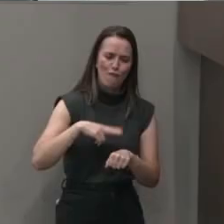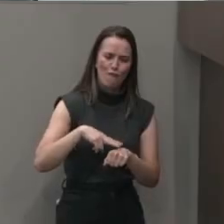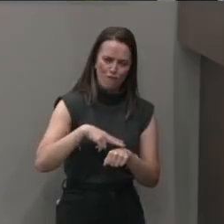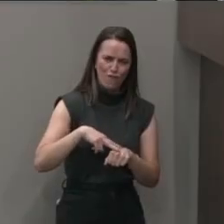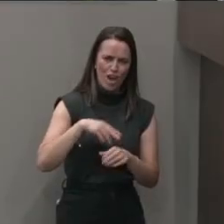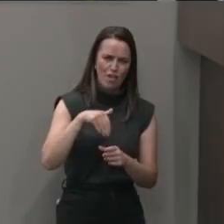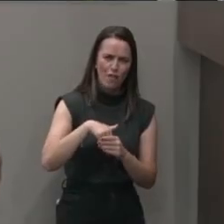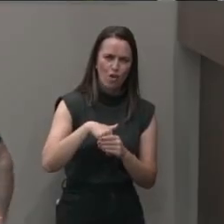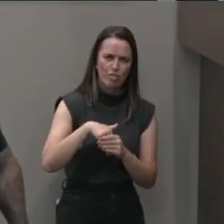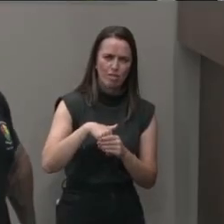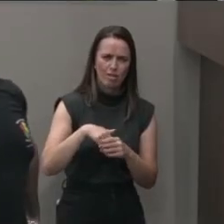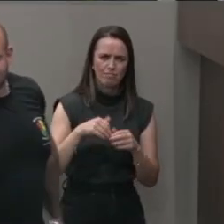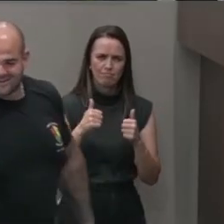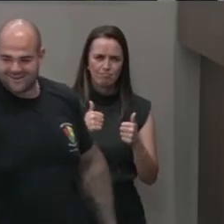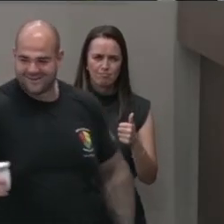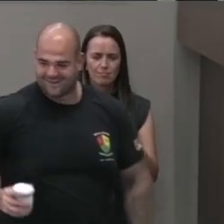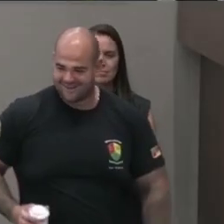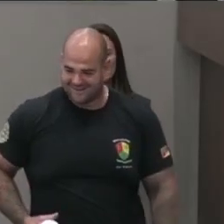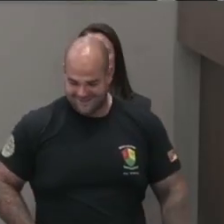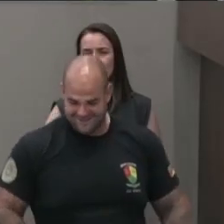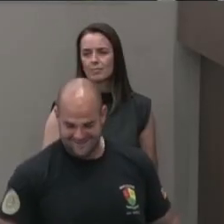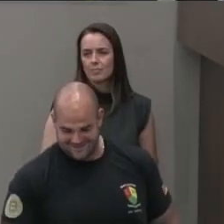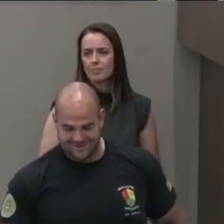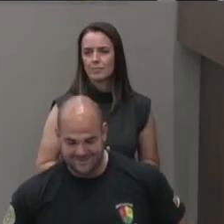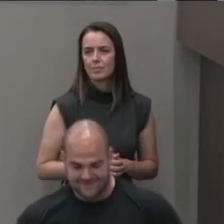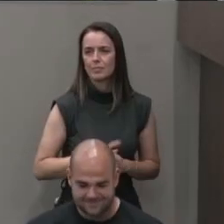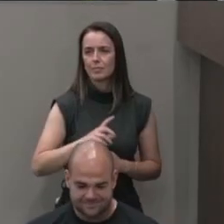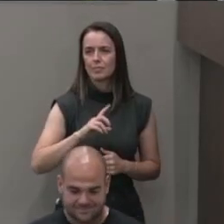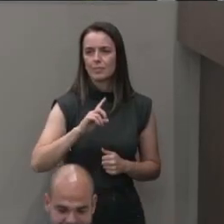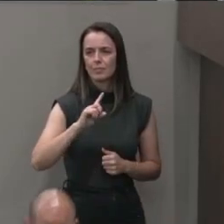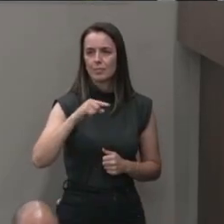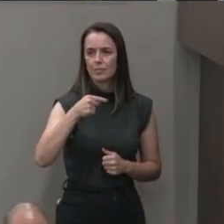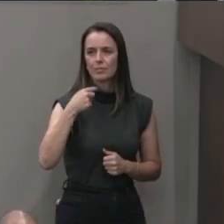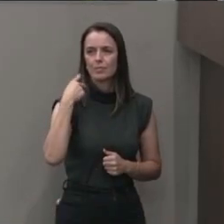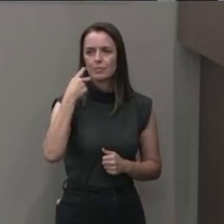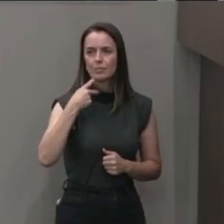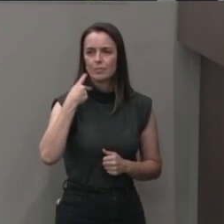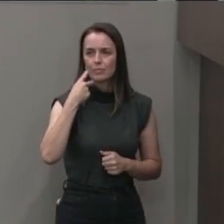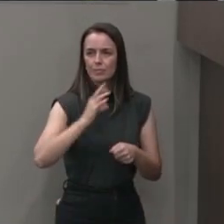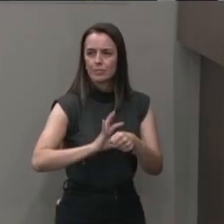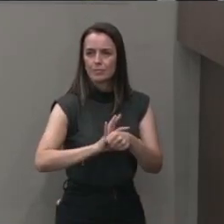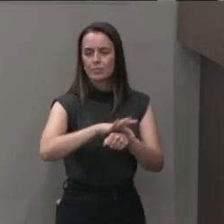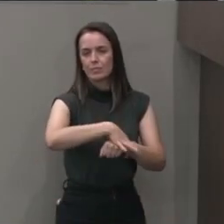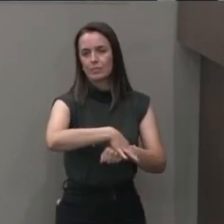sucesso. Obrigado, vereador Gil. Próximo, vereador Iriel Saquete.